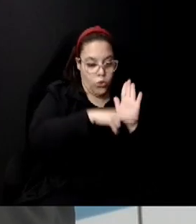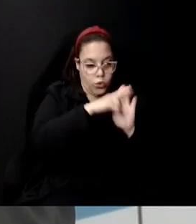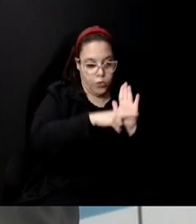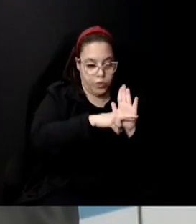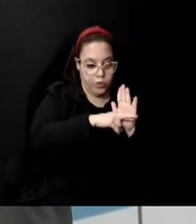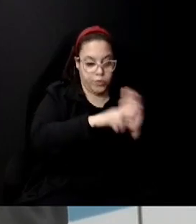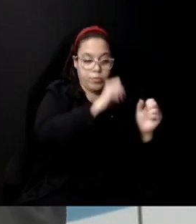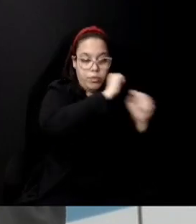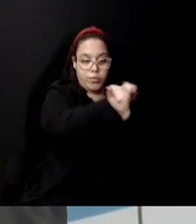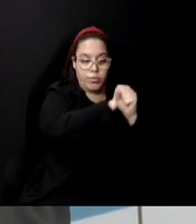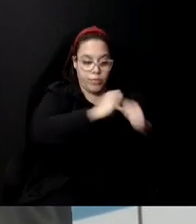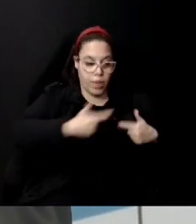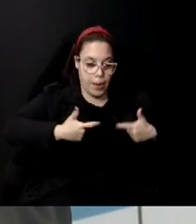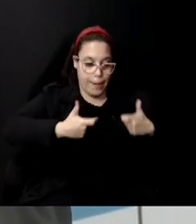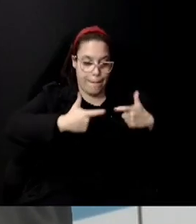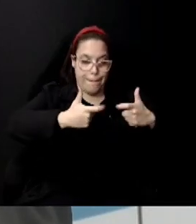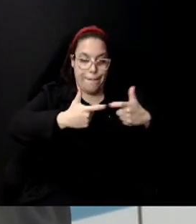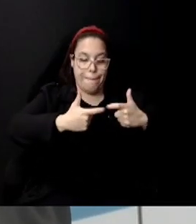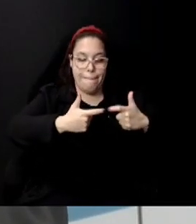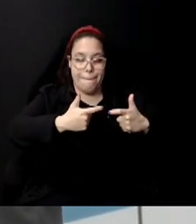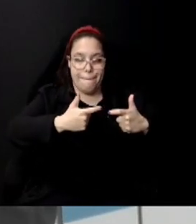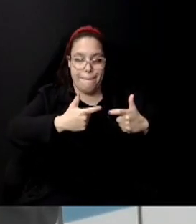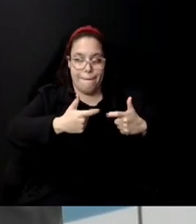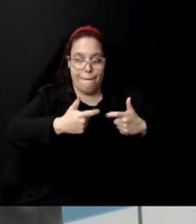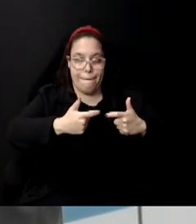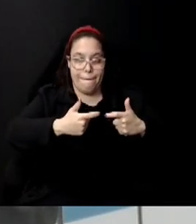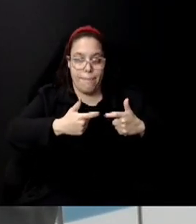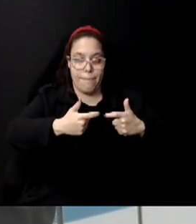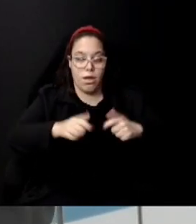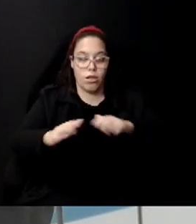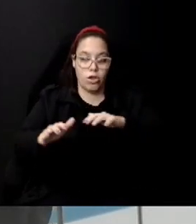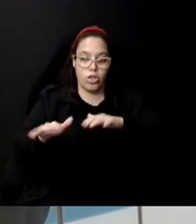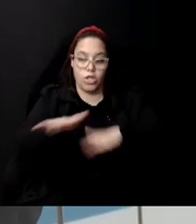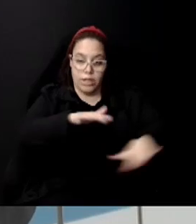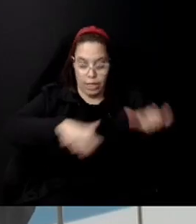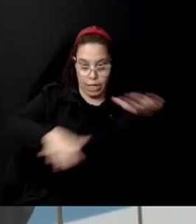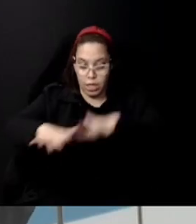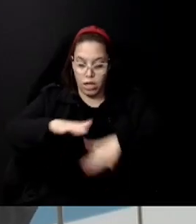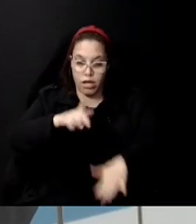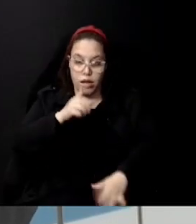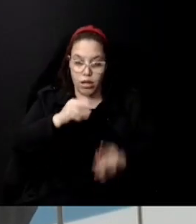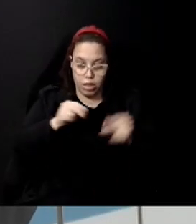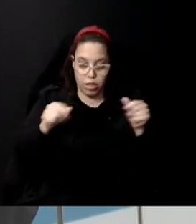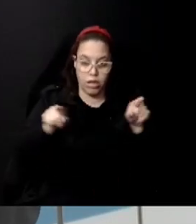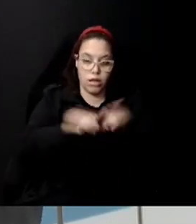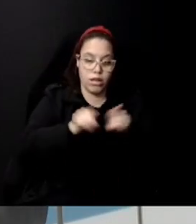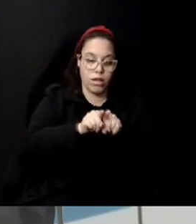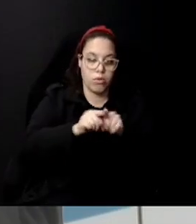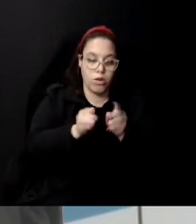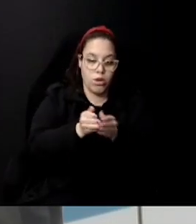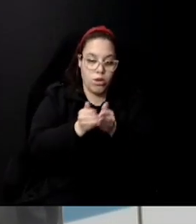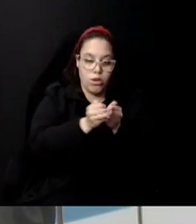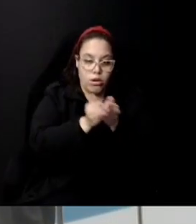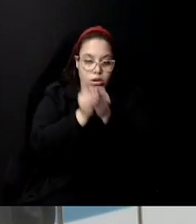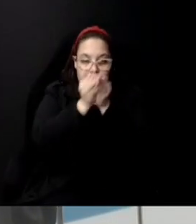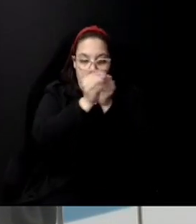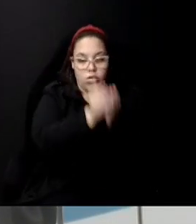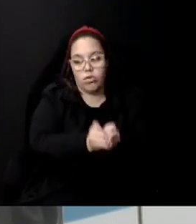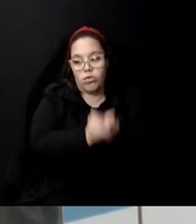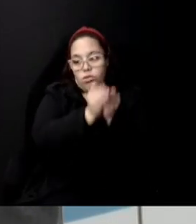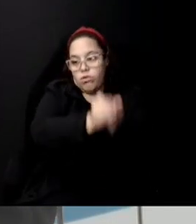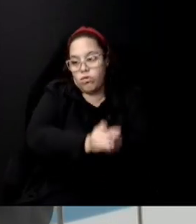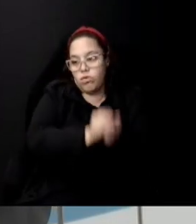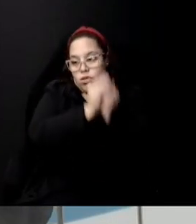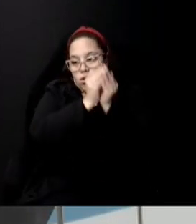em terra e prisioneiros marítimos, né? Uhum. E você tem os protocolos da década de 70 que vão